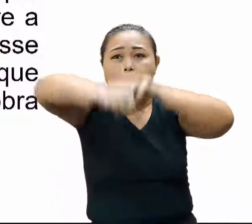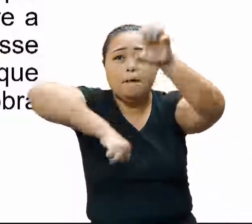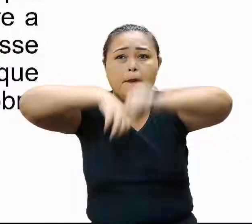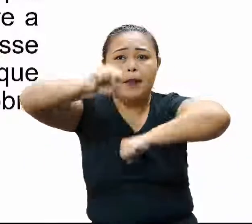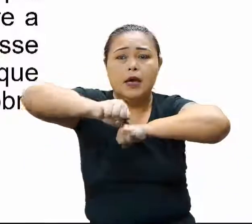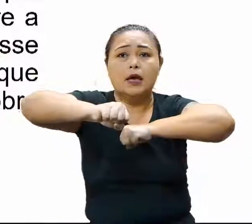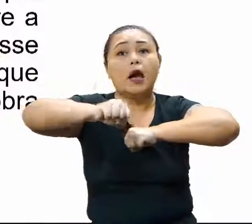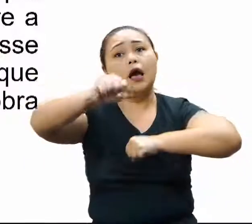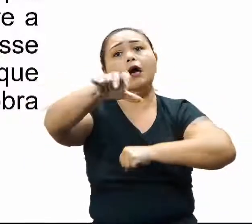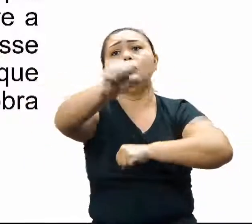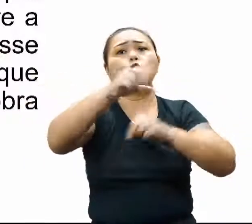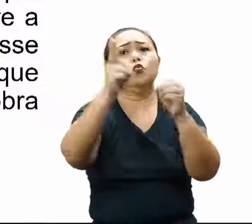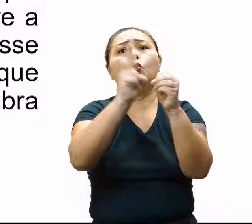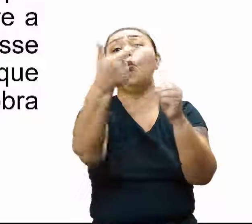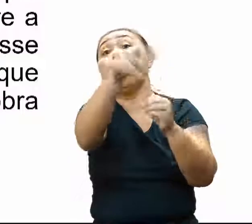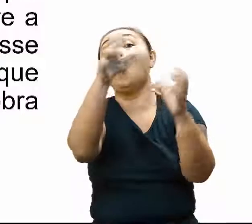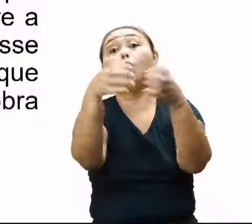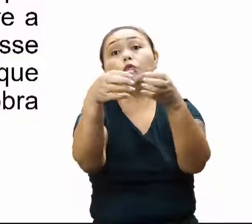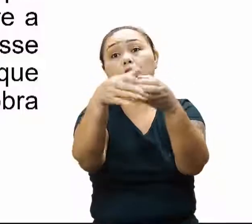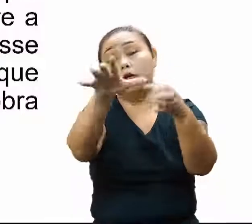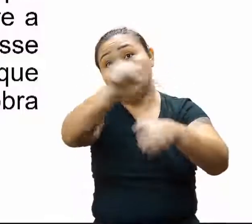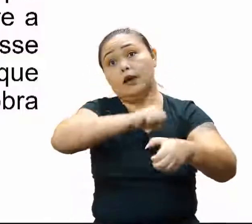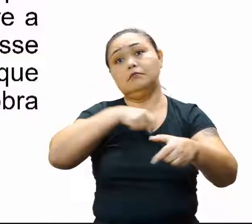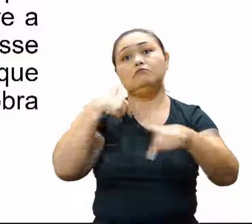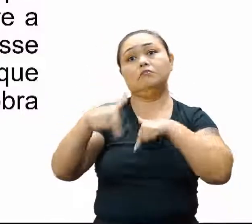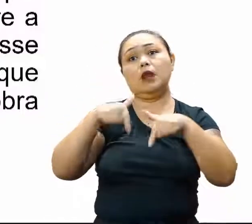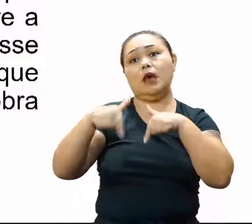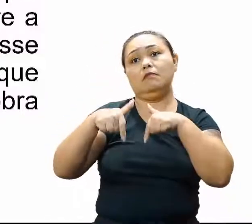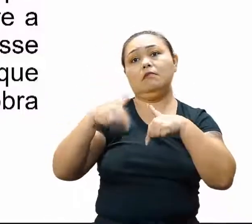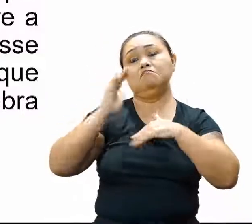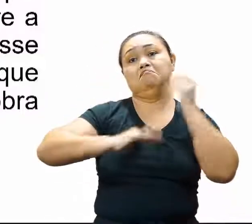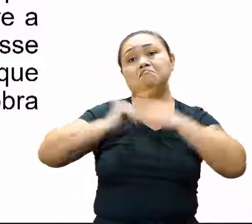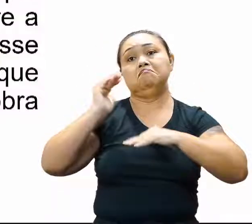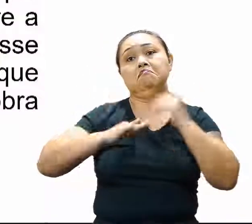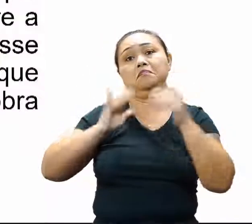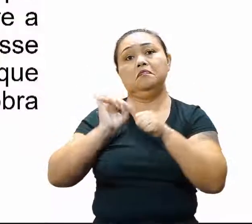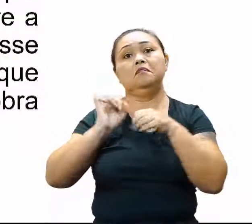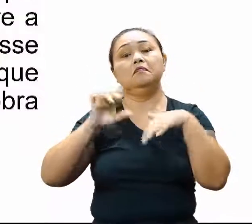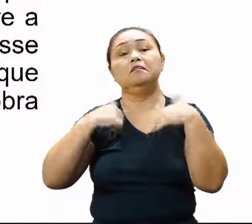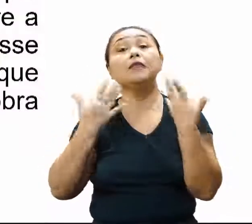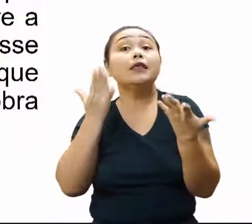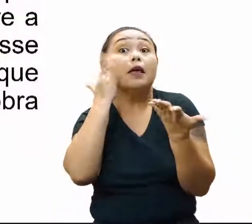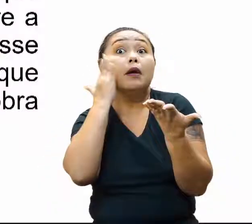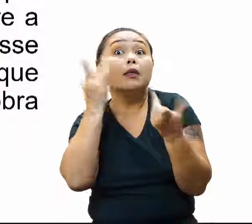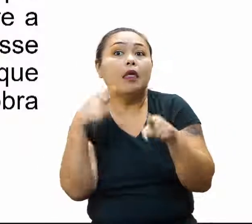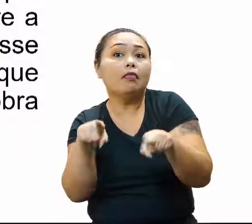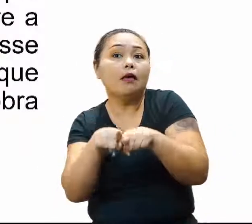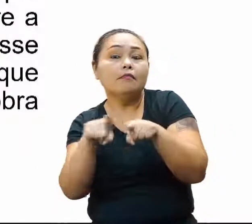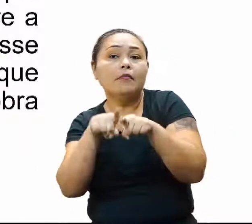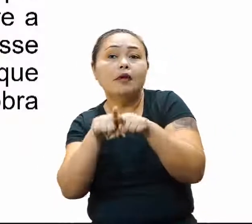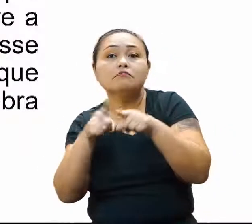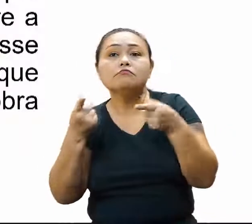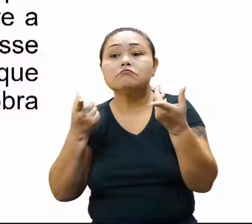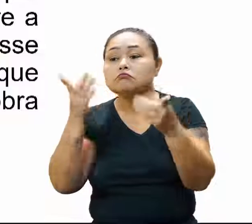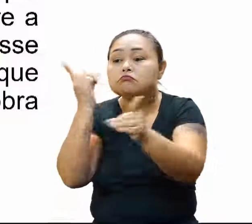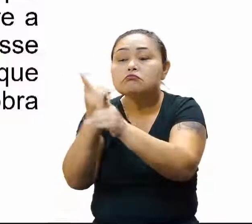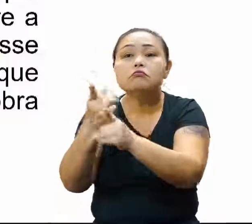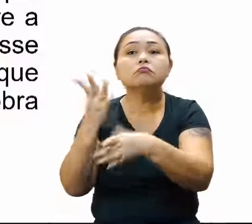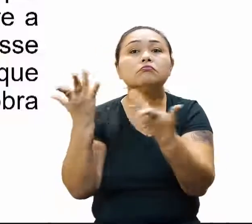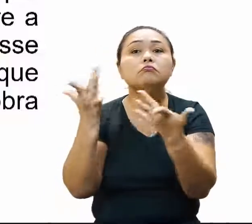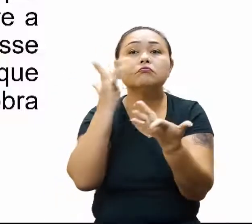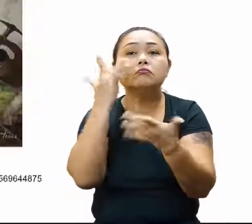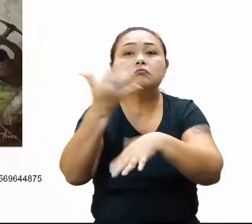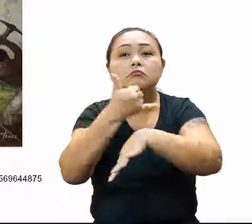obra. Assim como também saber aonde estava o minério, para eles poderem também extrair esse minério daquela